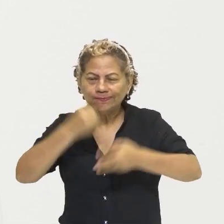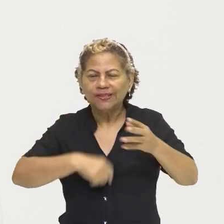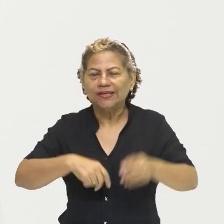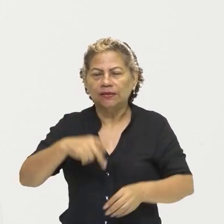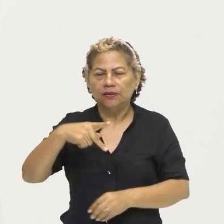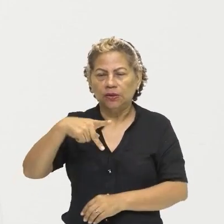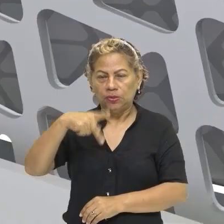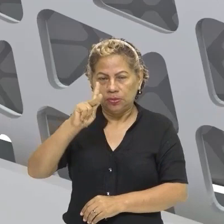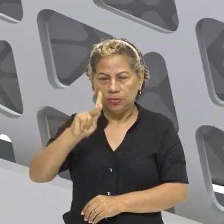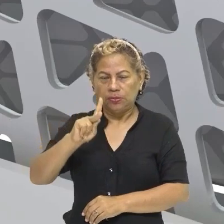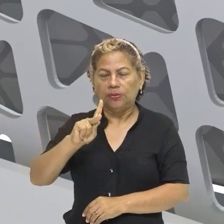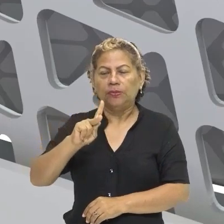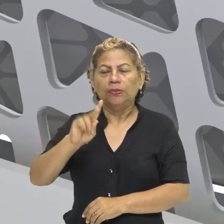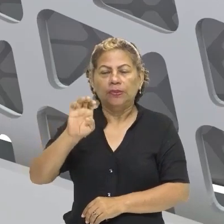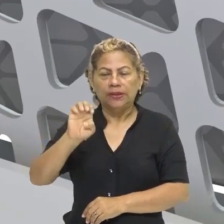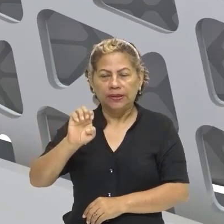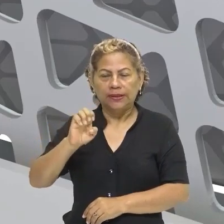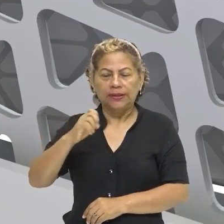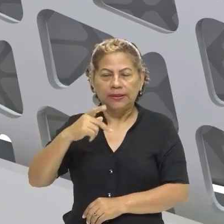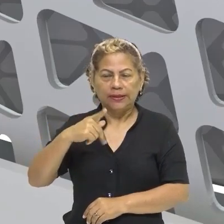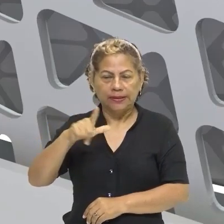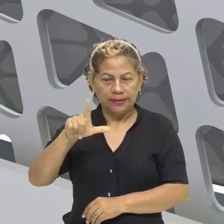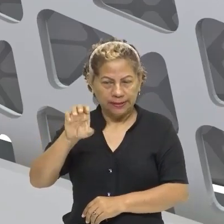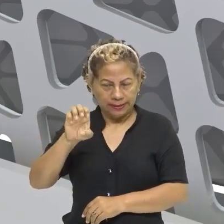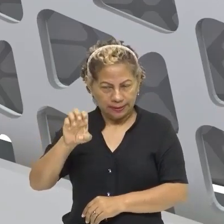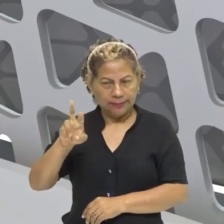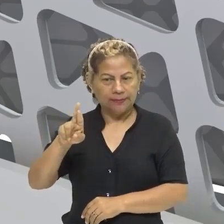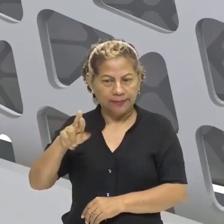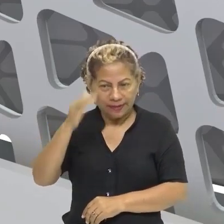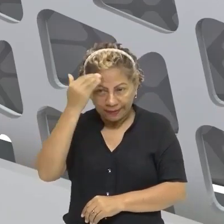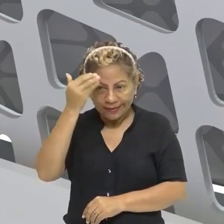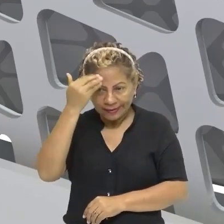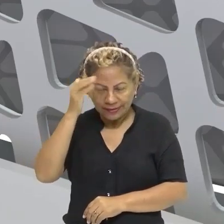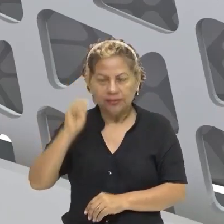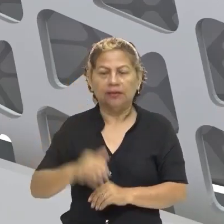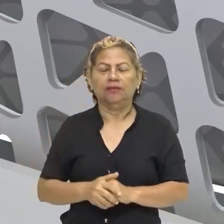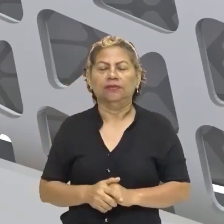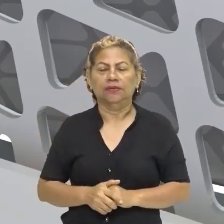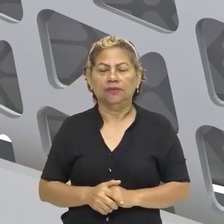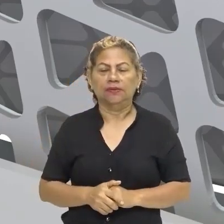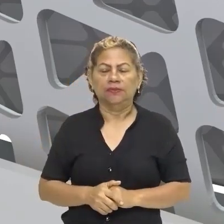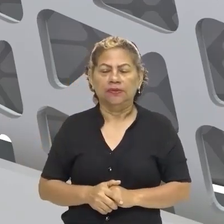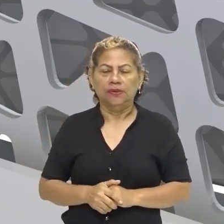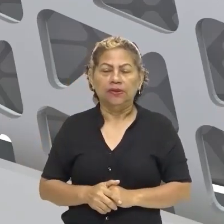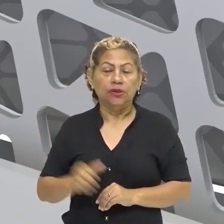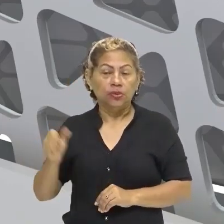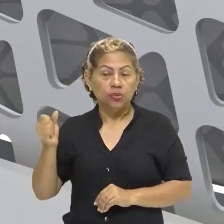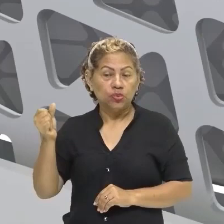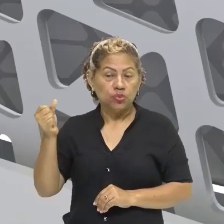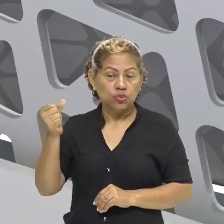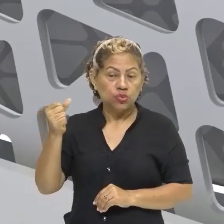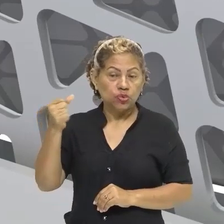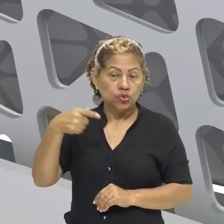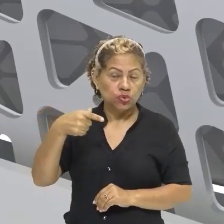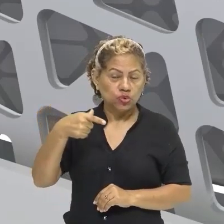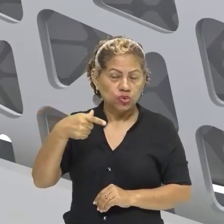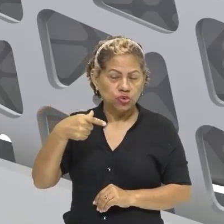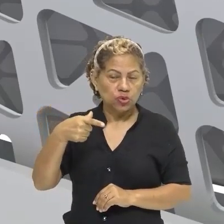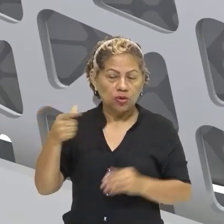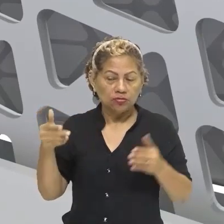órbitas elípticas em torno do Sol. E o Sol vai ocupar um dos